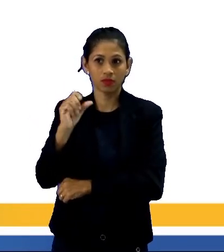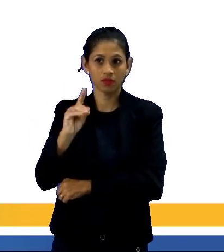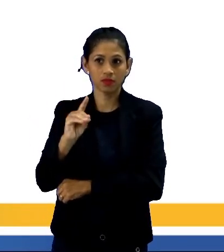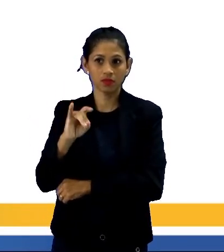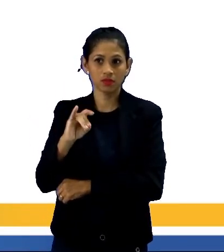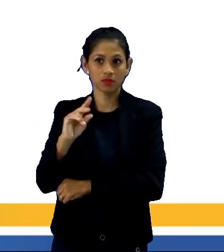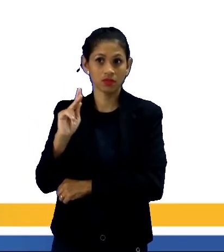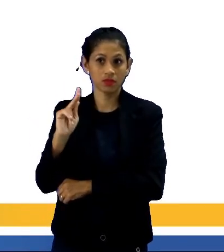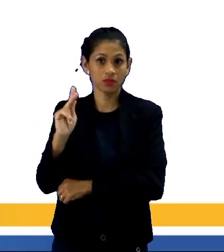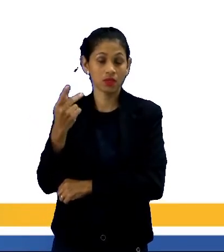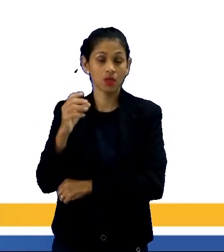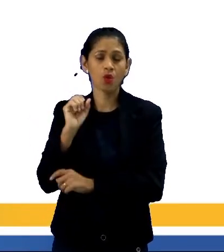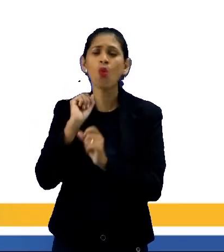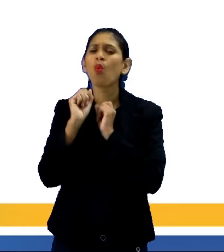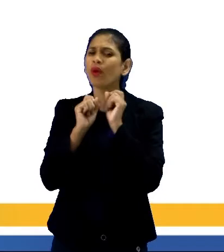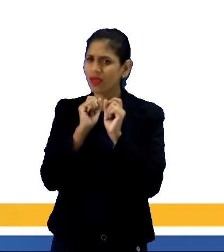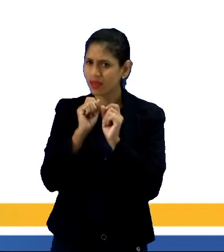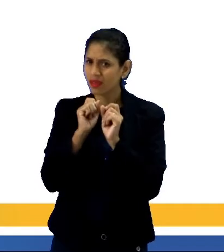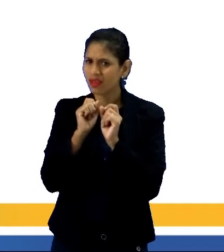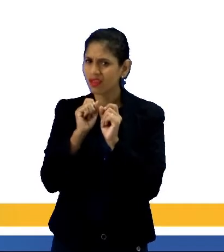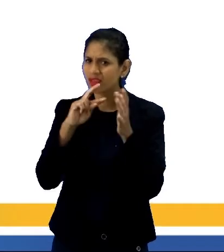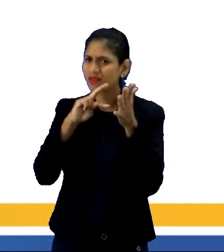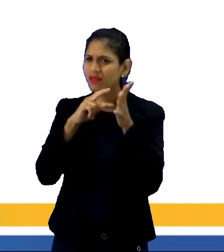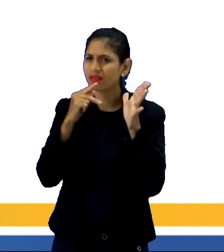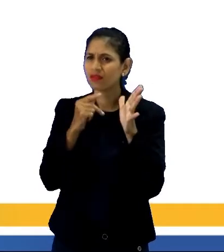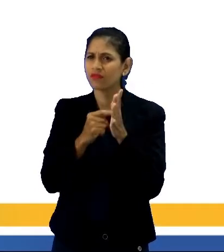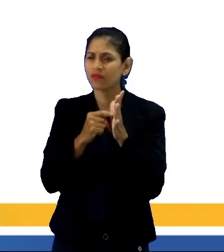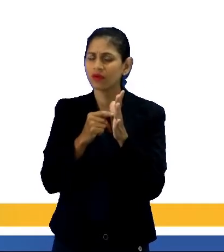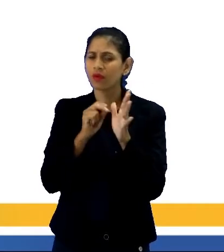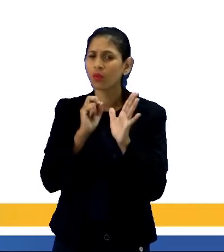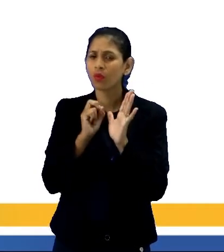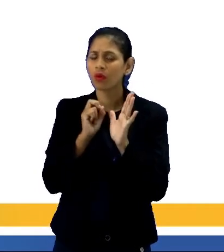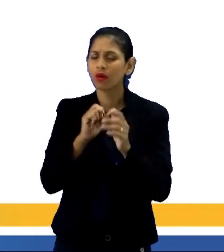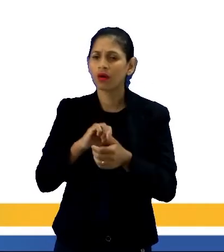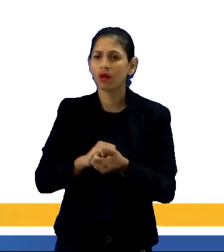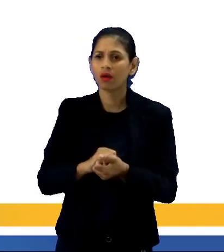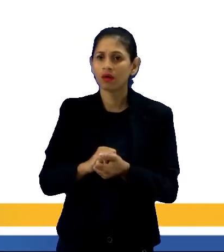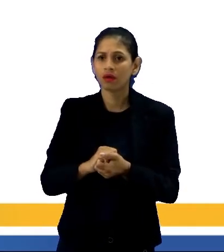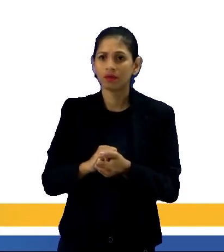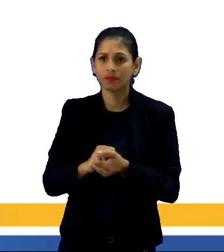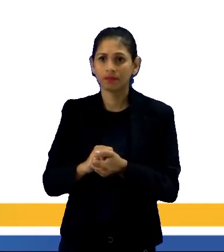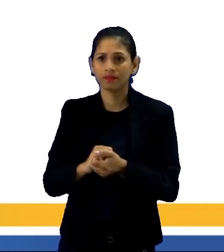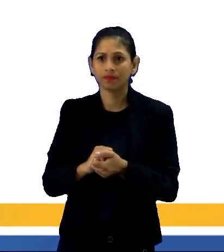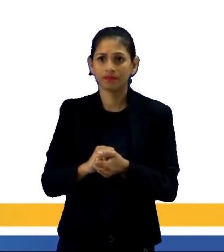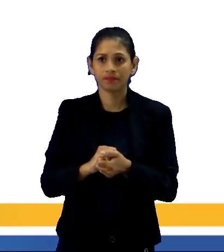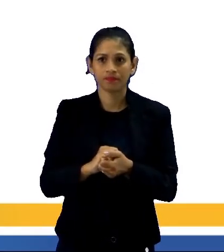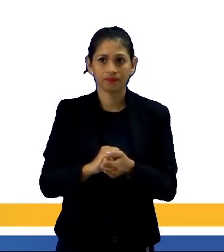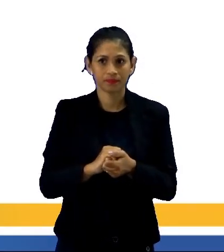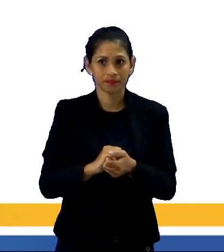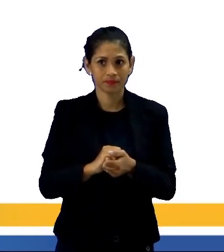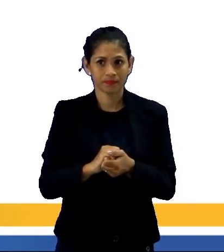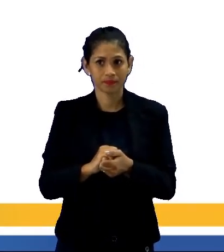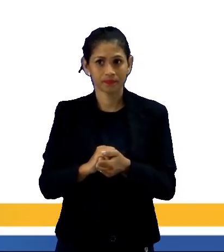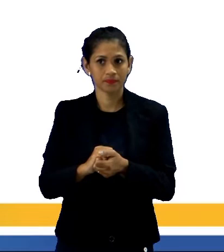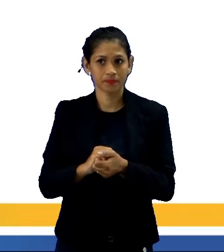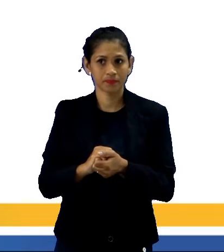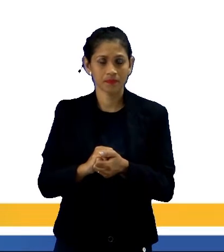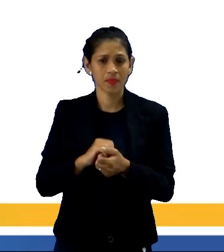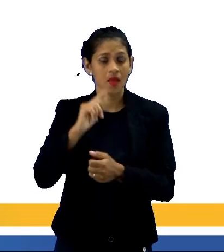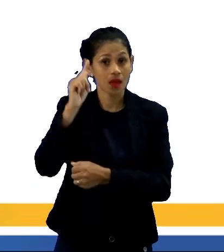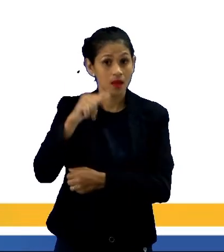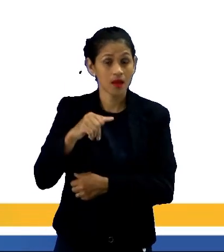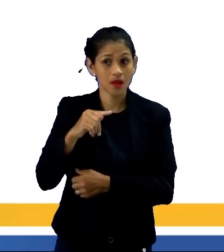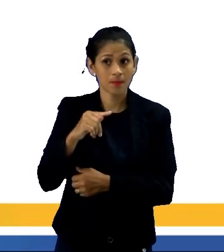publicitários. Vamos ler o que é trocadilho? Trocadilho, define o dicionário Roais eletrônico,